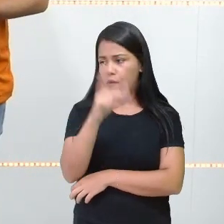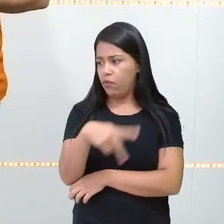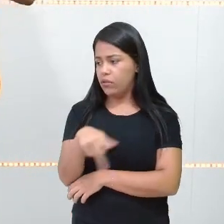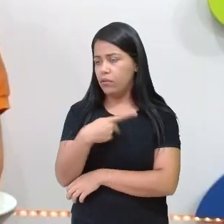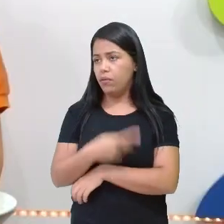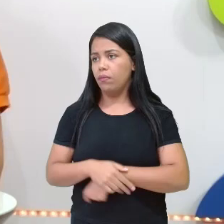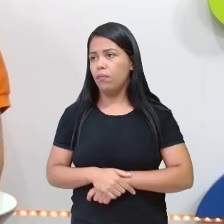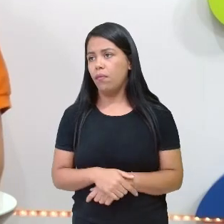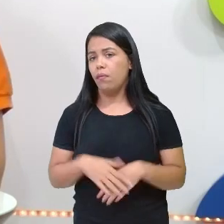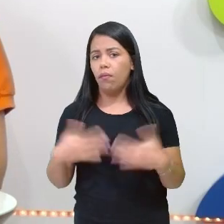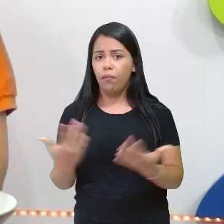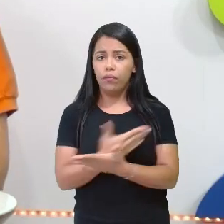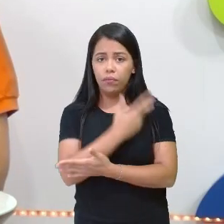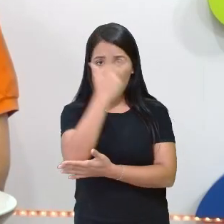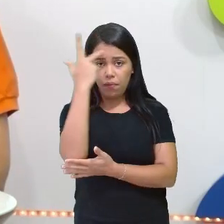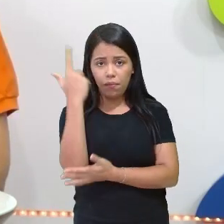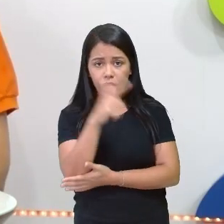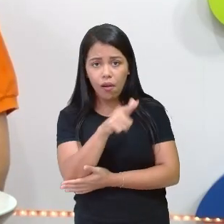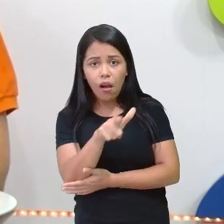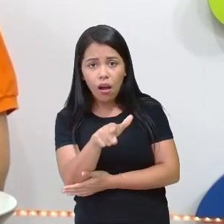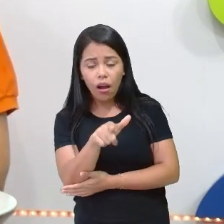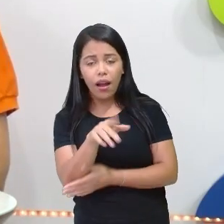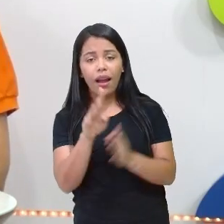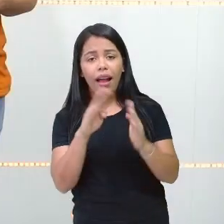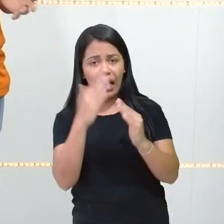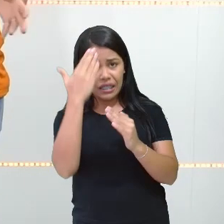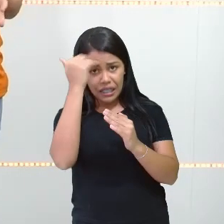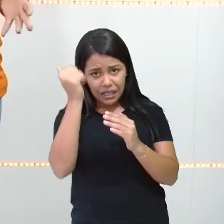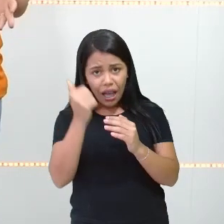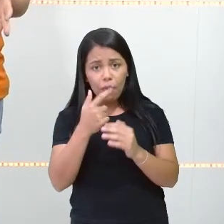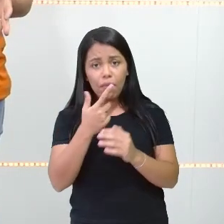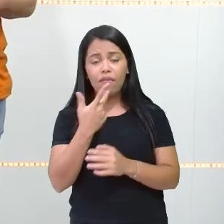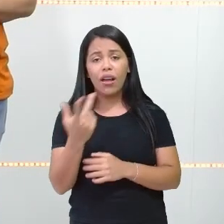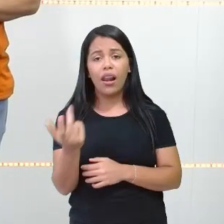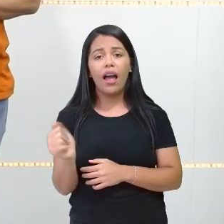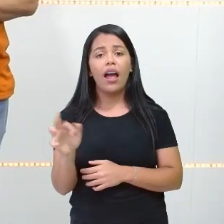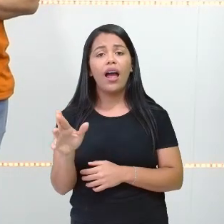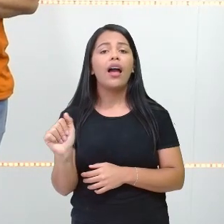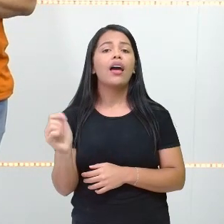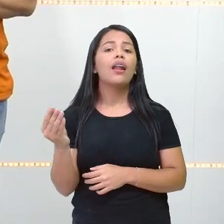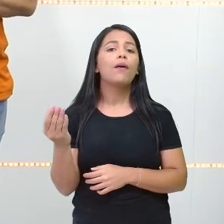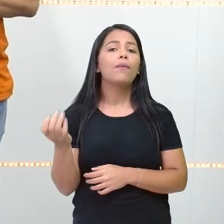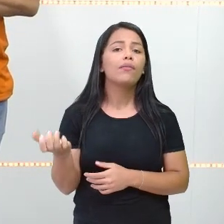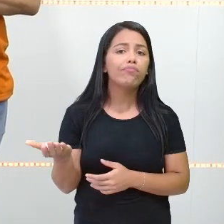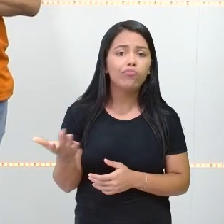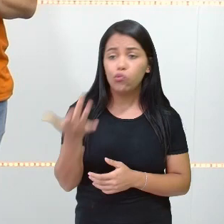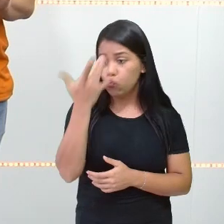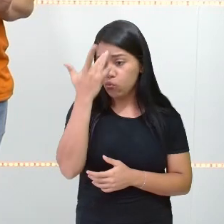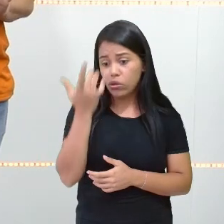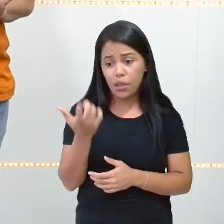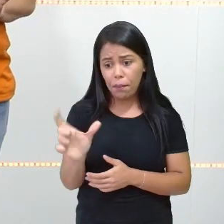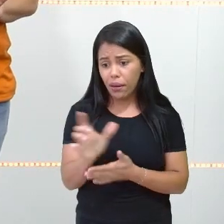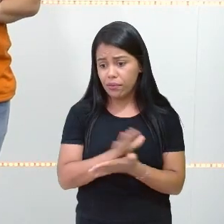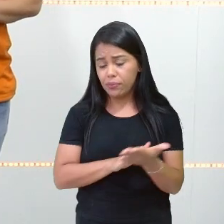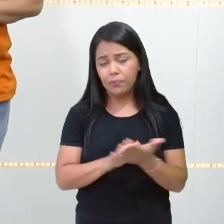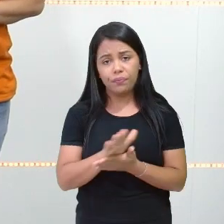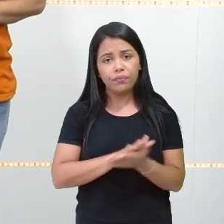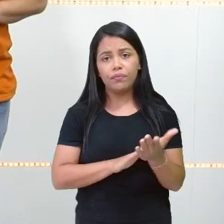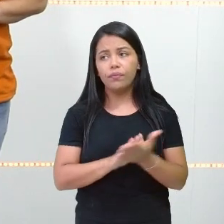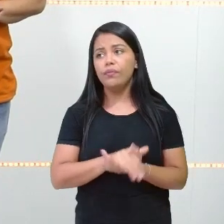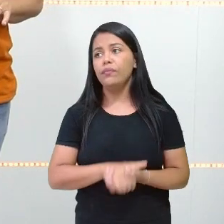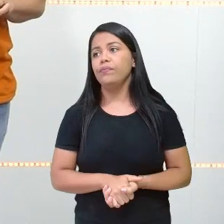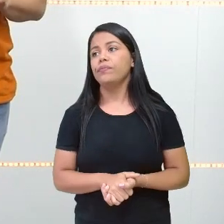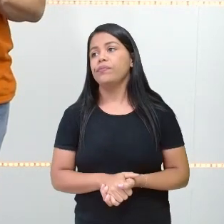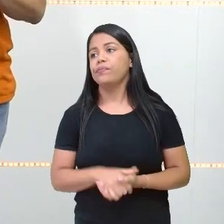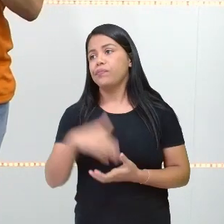Será que alguém em casa sabe falar árabe fluente? Ou alguma palavra no árabe? Eu não sei absolutamente nada desse idioma, tá?